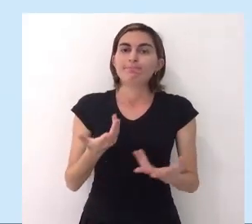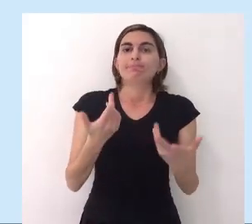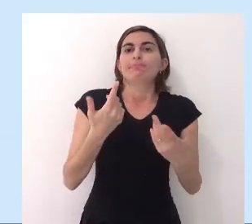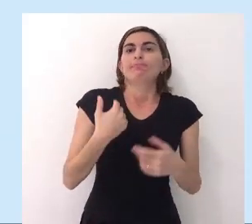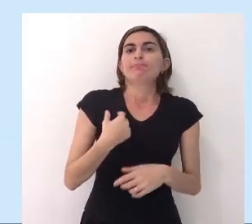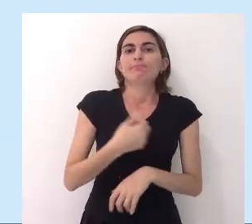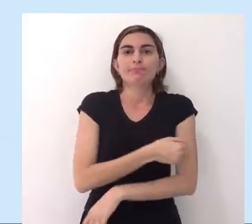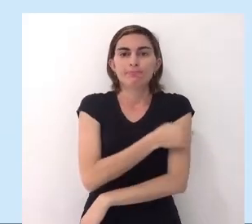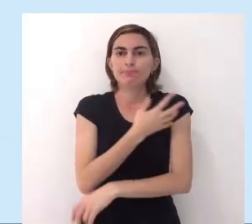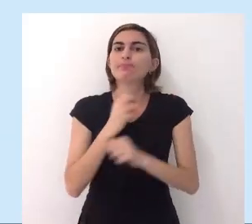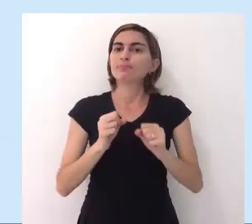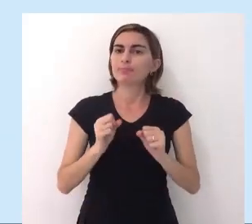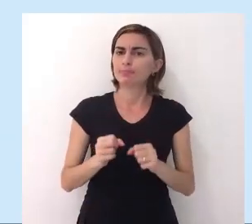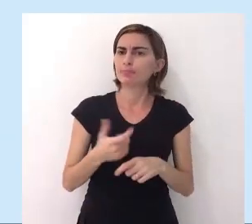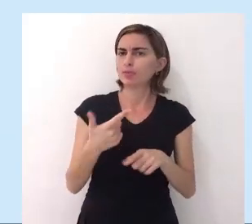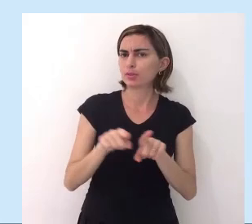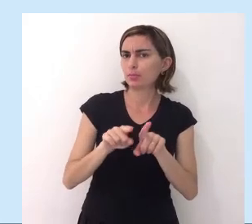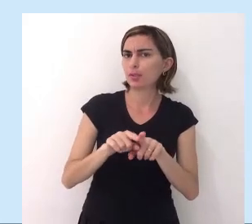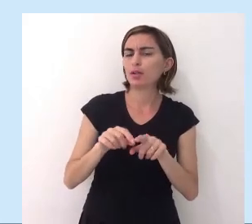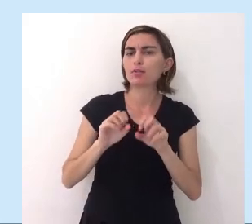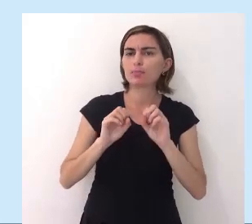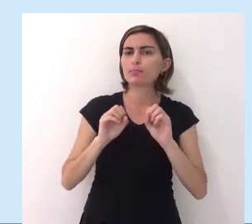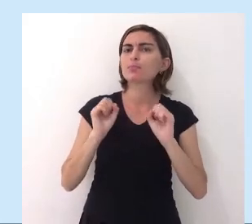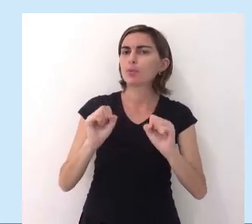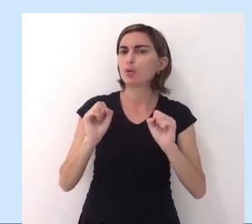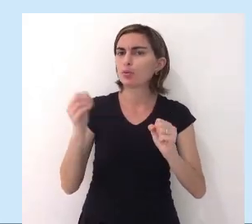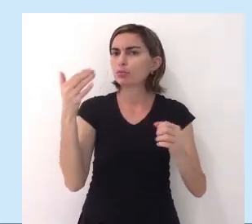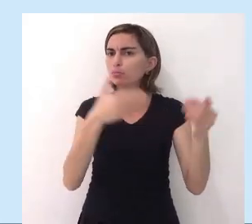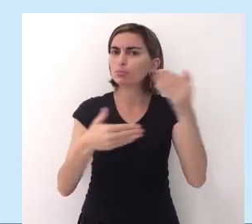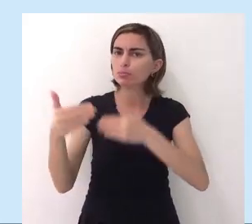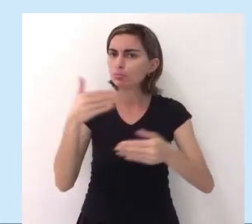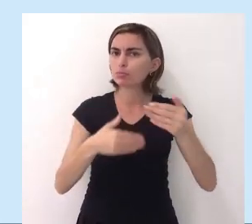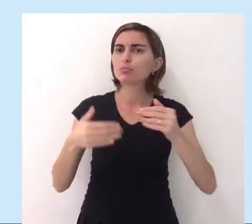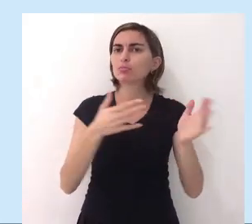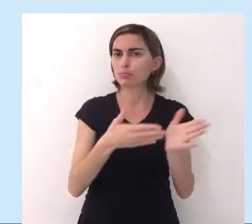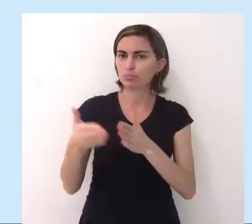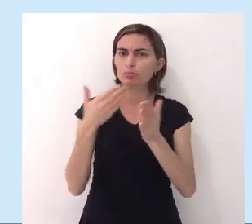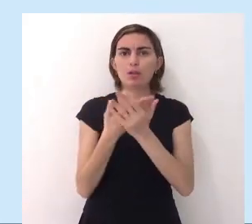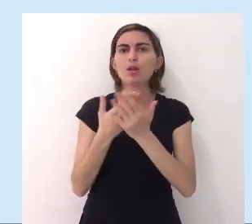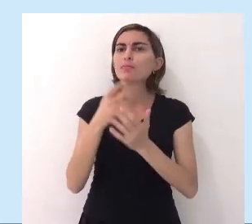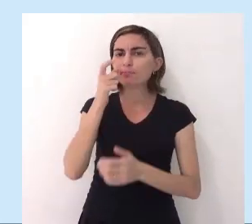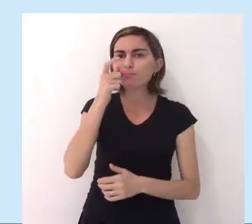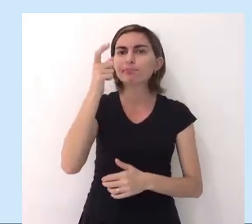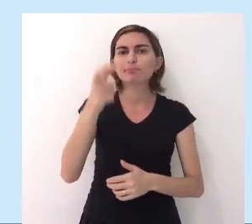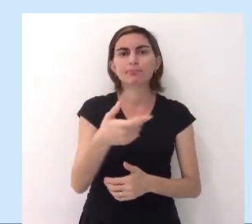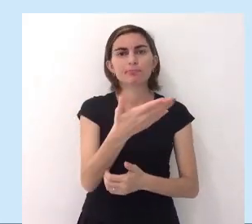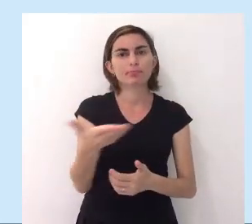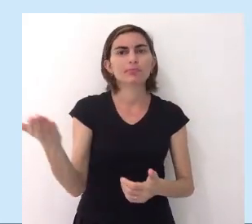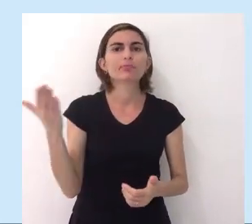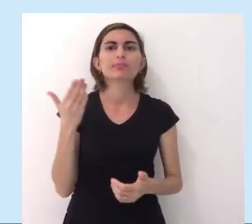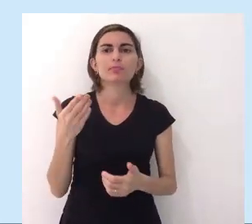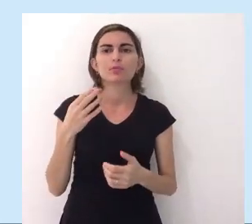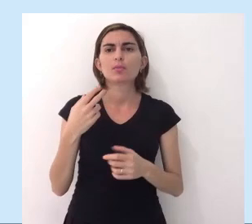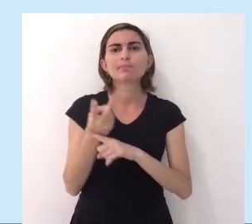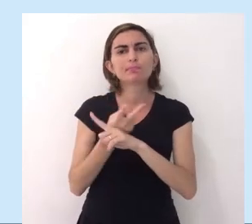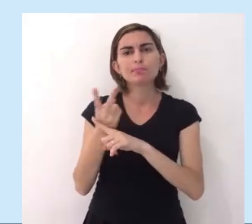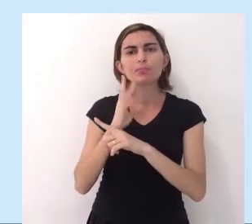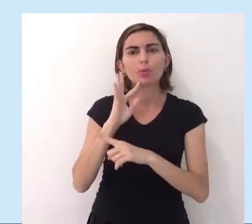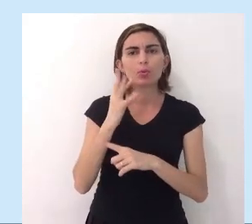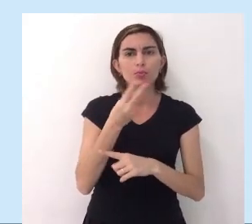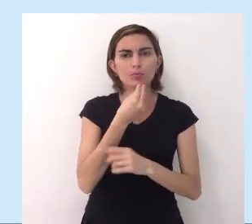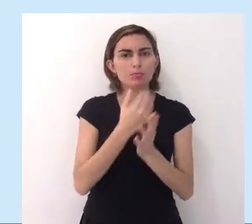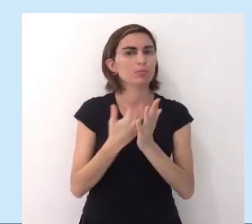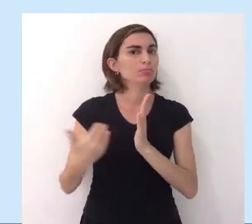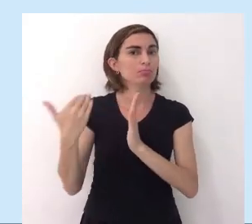que é de outra disciplina, ou até mesmo você que não está no ensino regular, pode também acompanhar essa aula, tá? É muito interessante que vocês busquem o